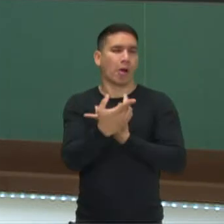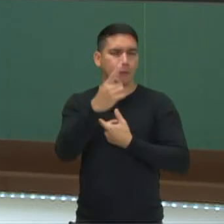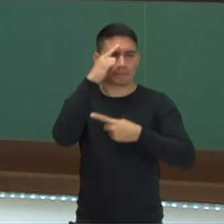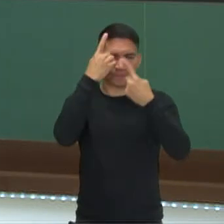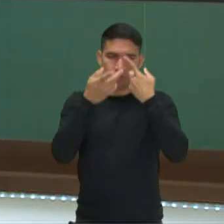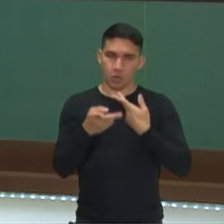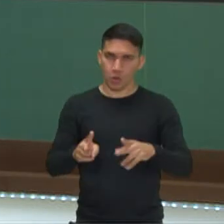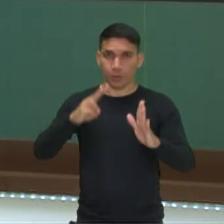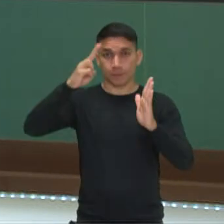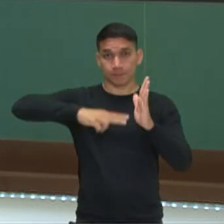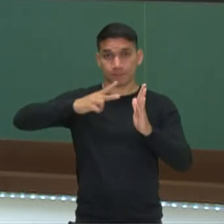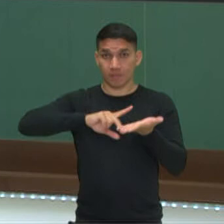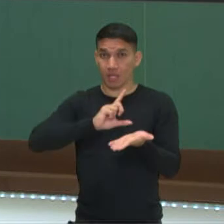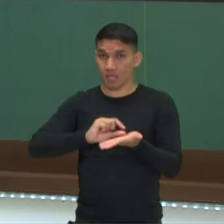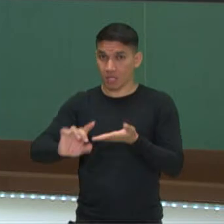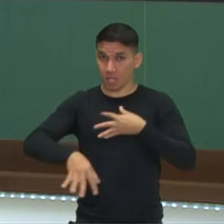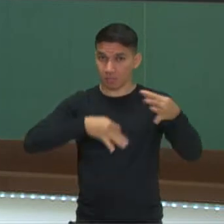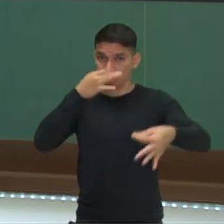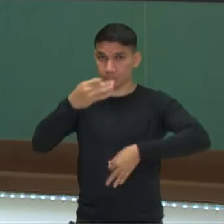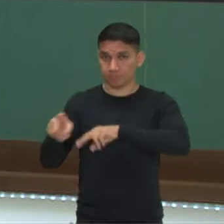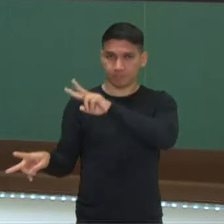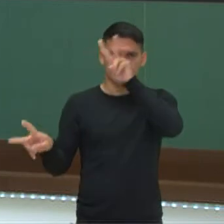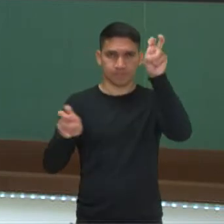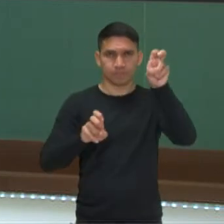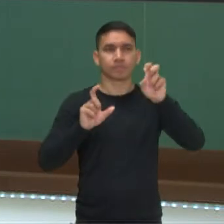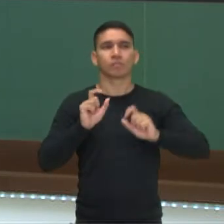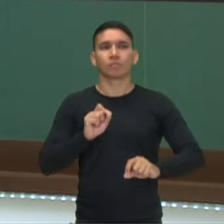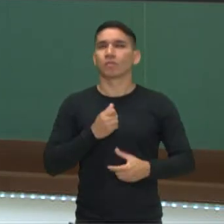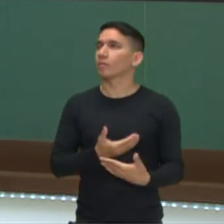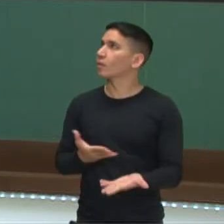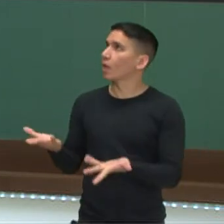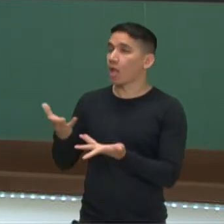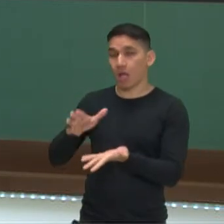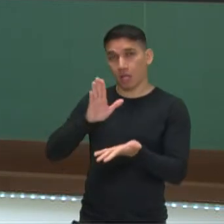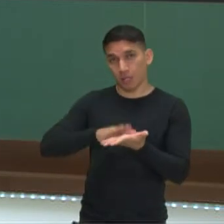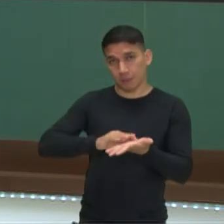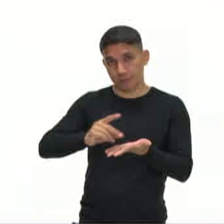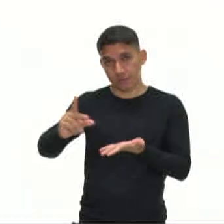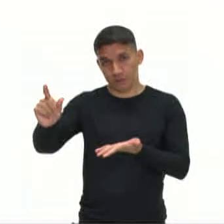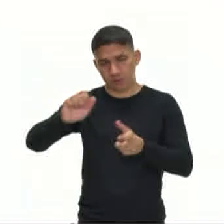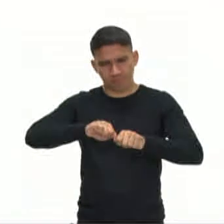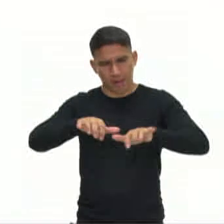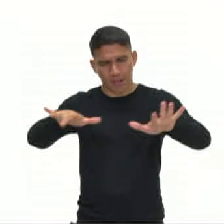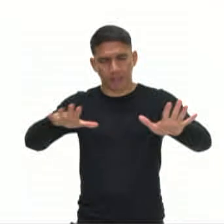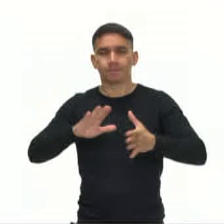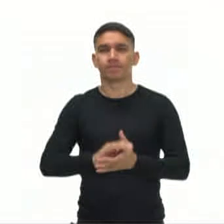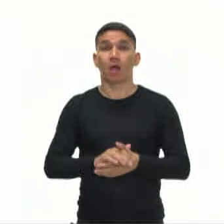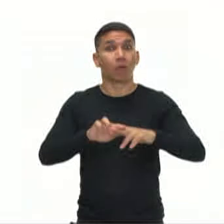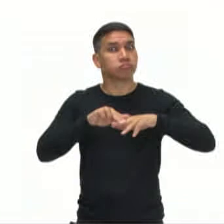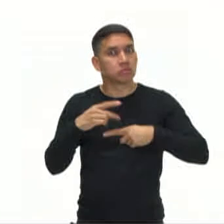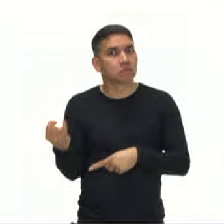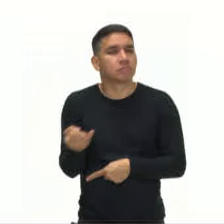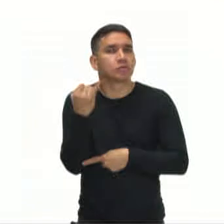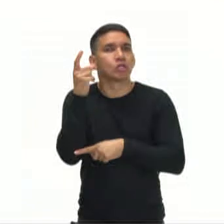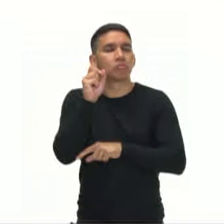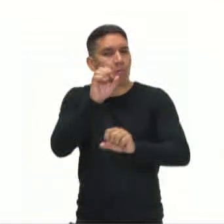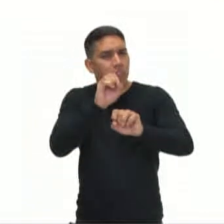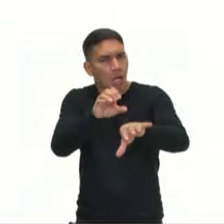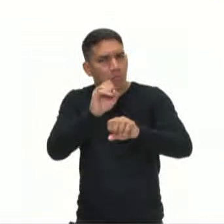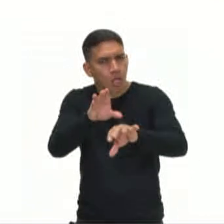Continuando a leitura ali do artigo de opinião, viralização do senso comum. Daí a importância de uma educação